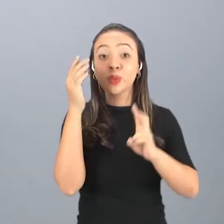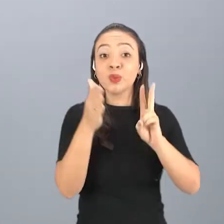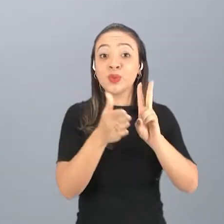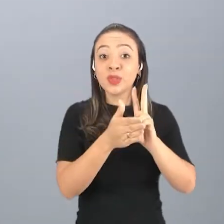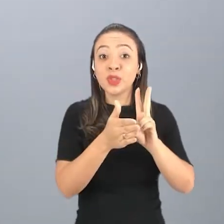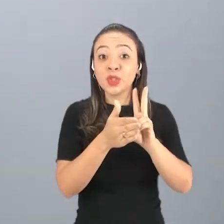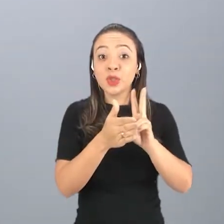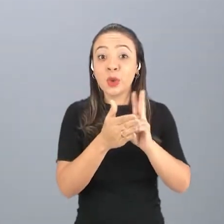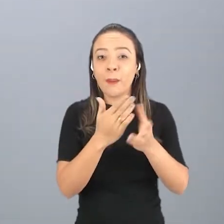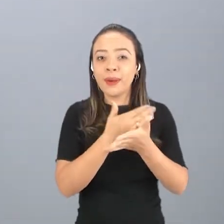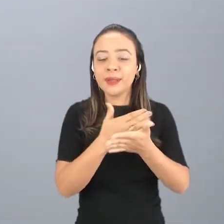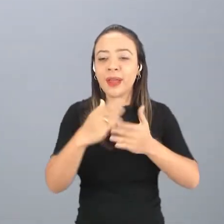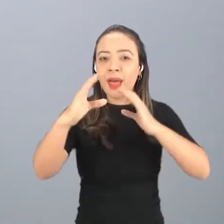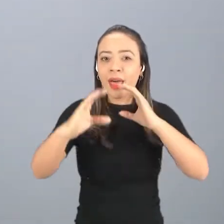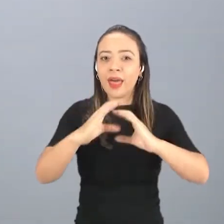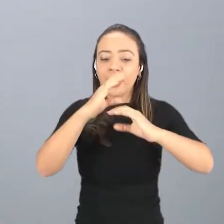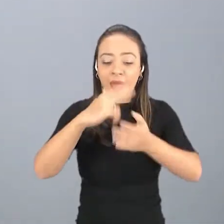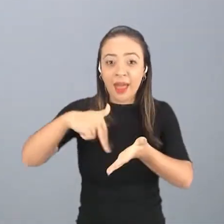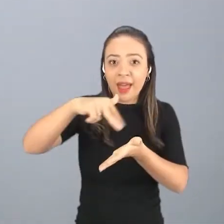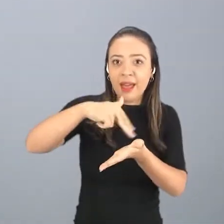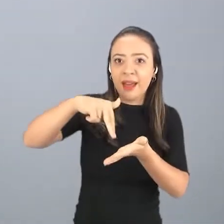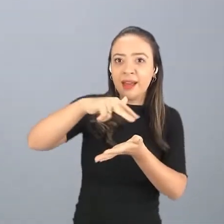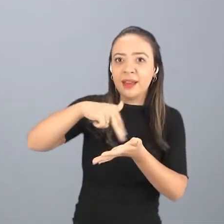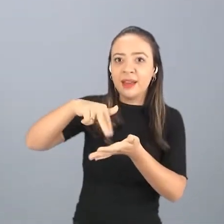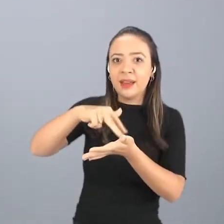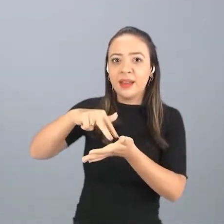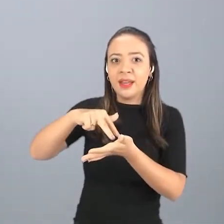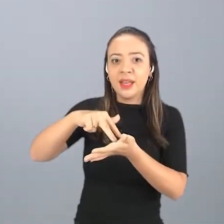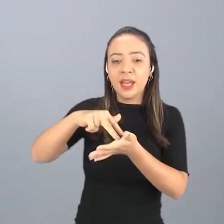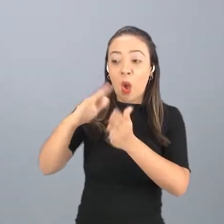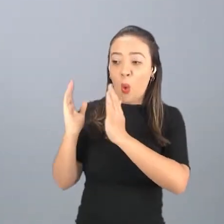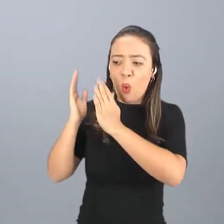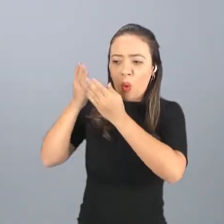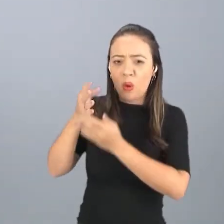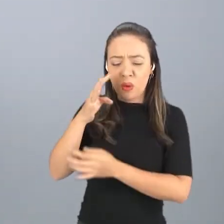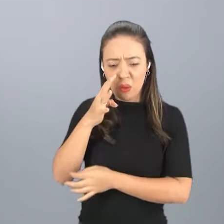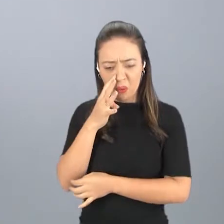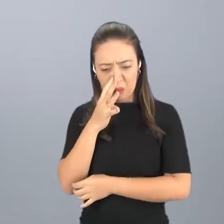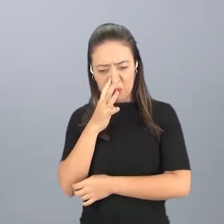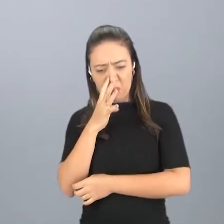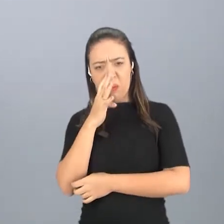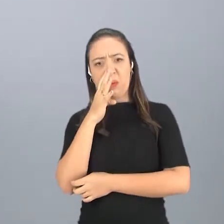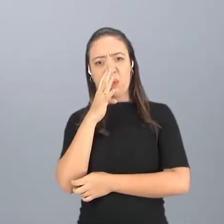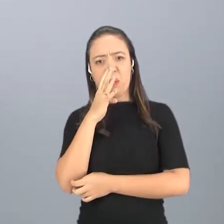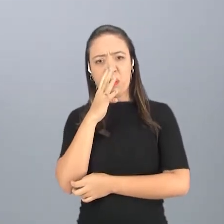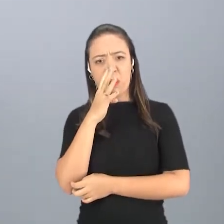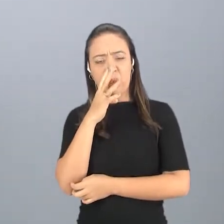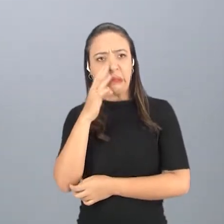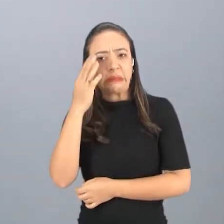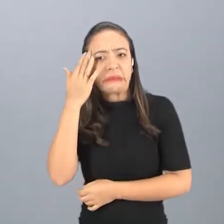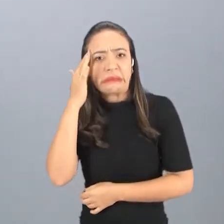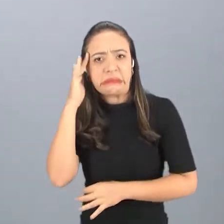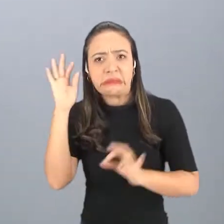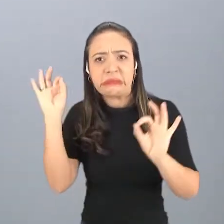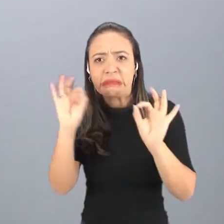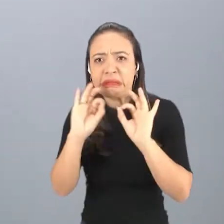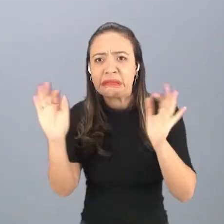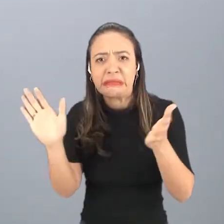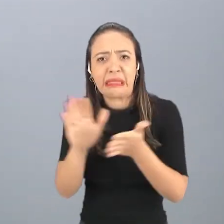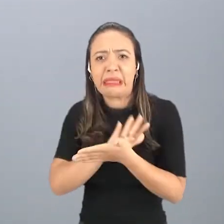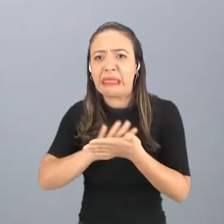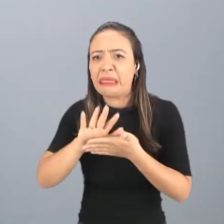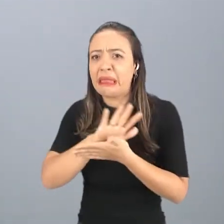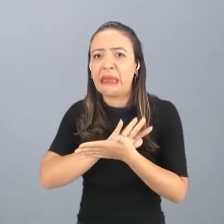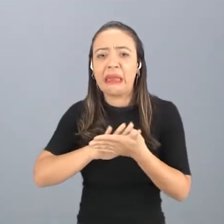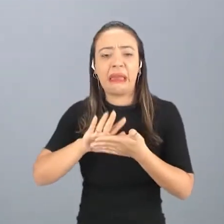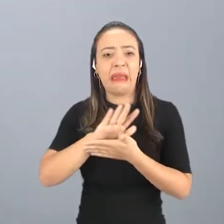quando começaram a cantar, a dançar, e eles observando aquelas canções e não entendendo nada, com certeza,